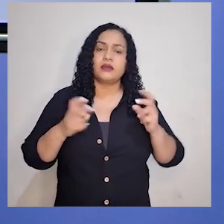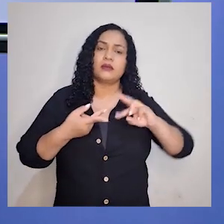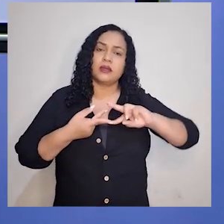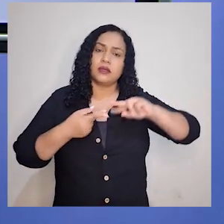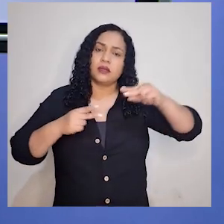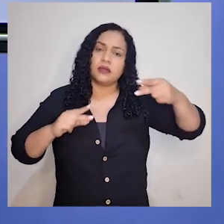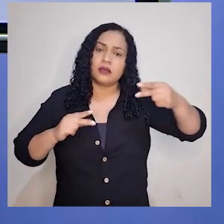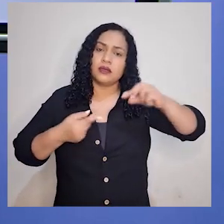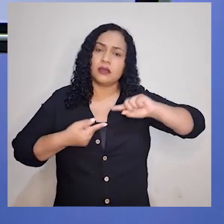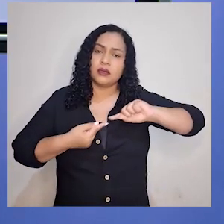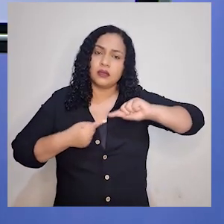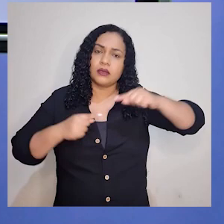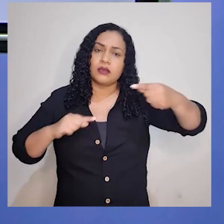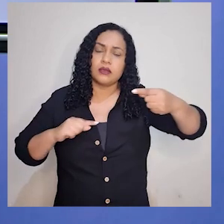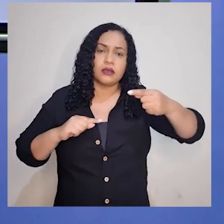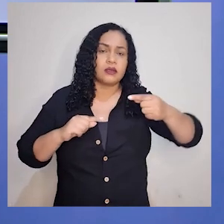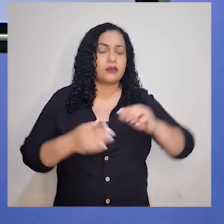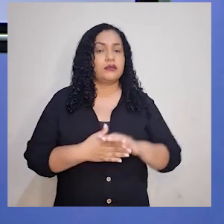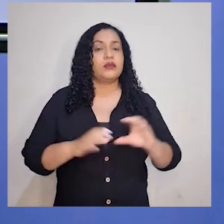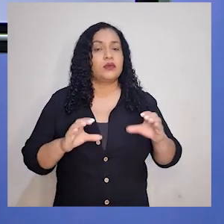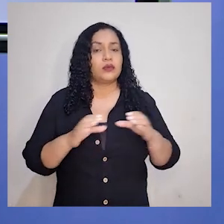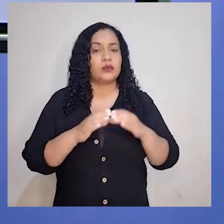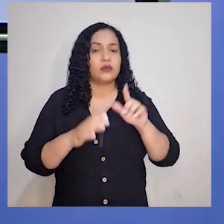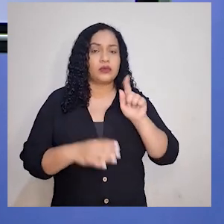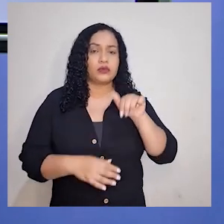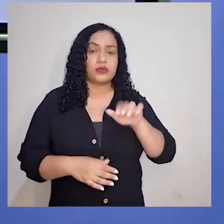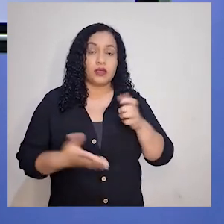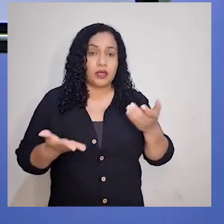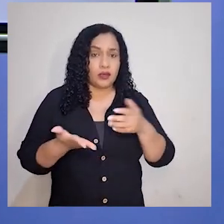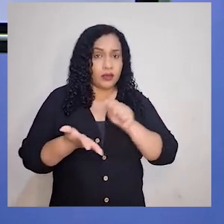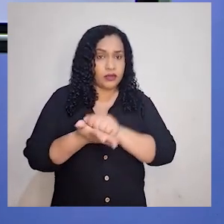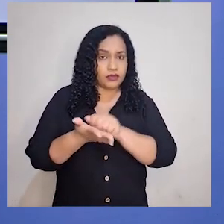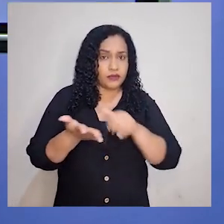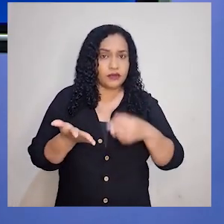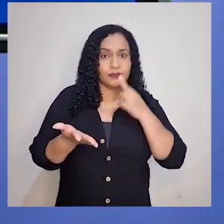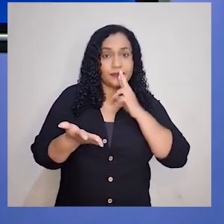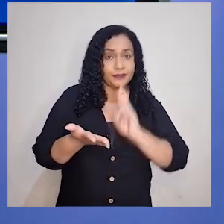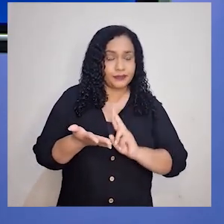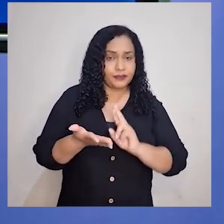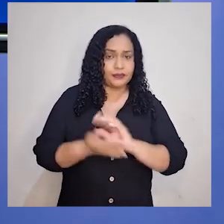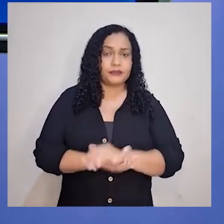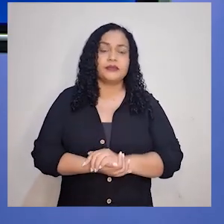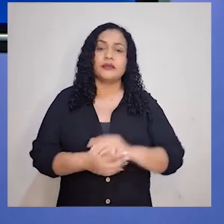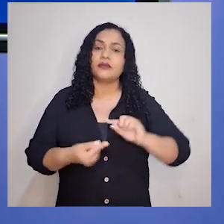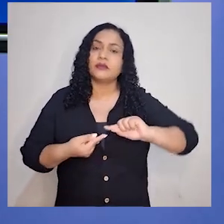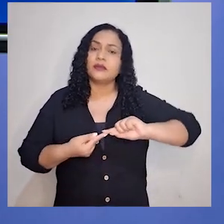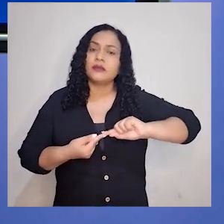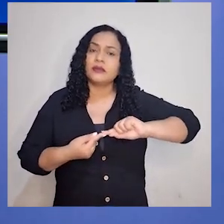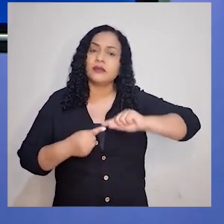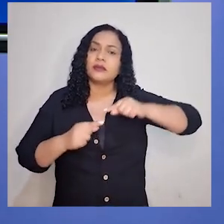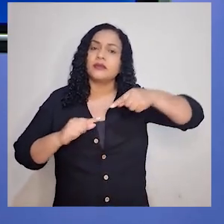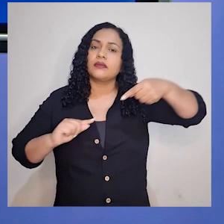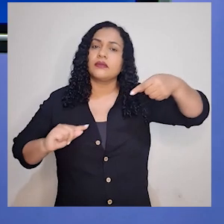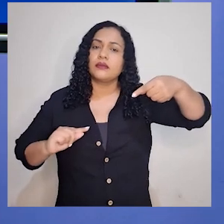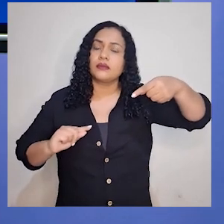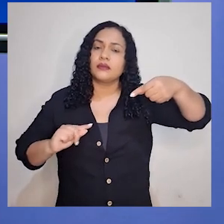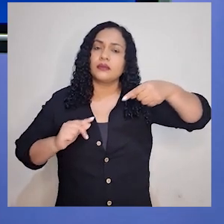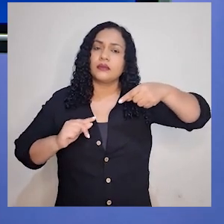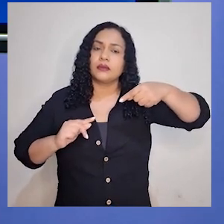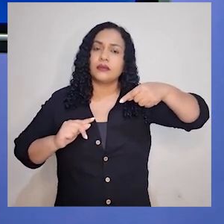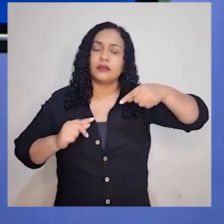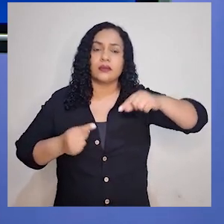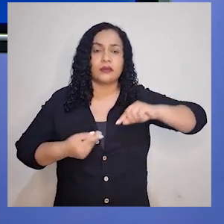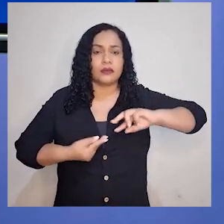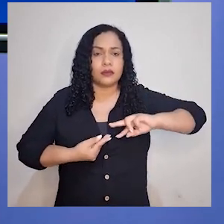DNA, RNA, o conjunto de genes. Vamos resolver alguns exercícios? O ácido